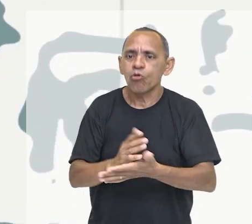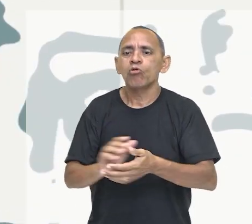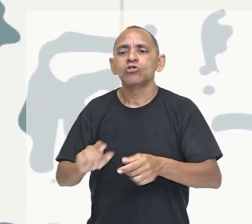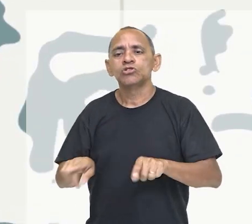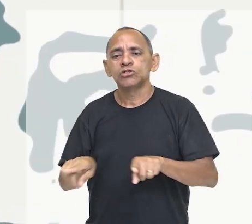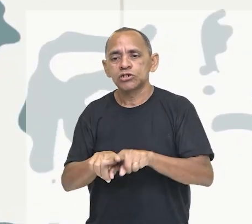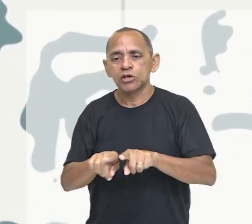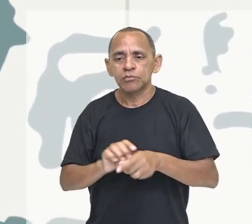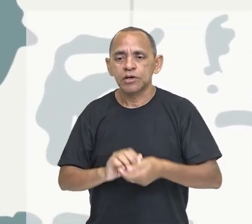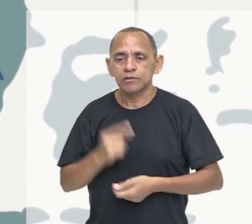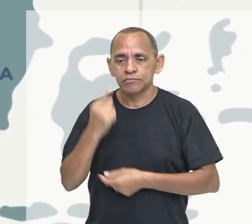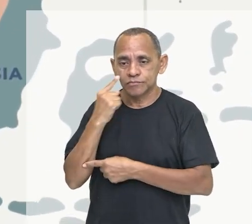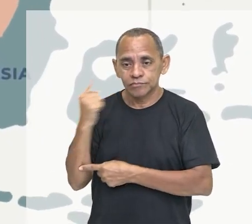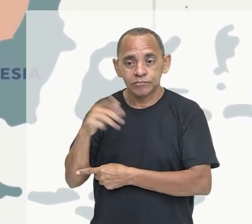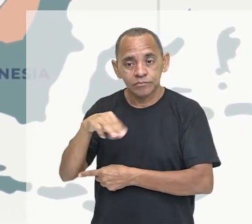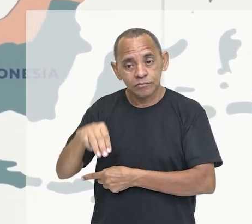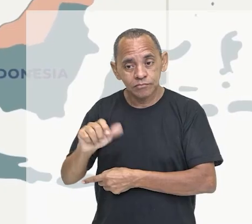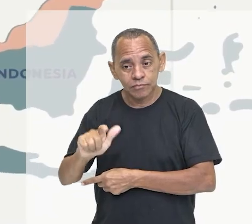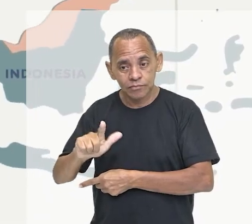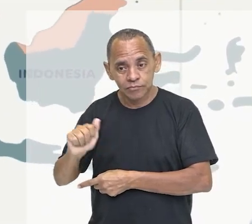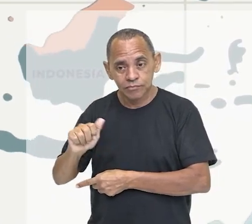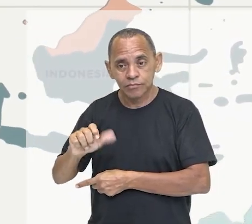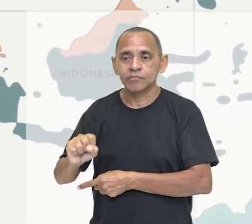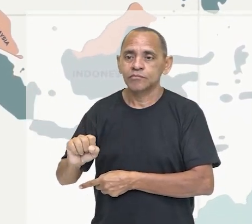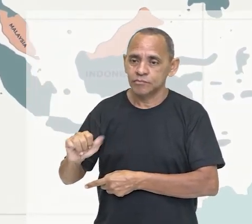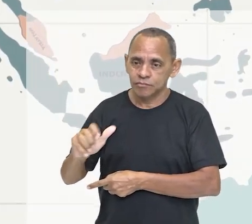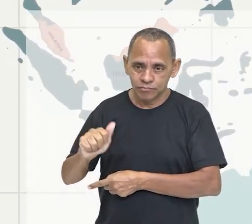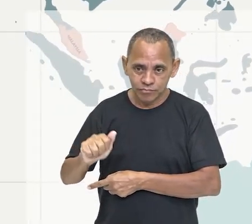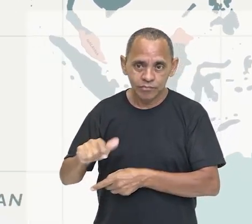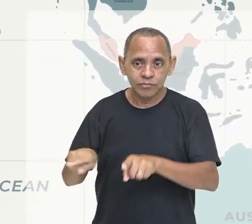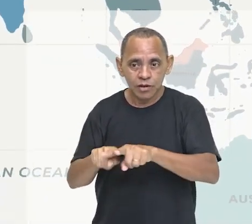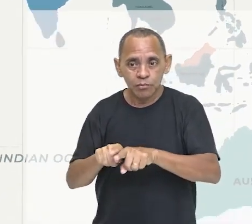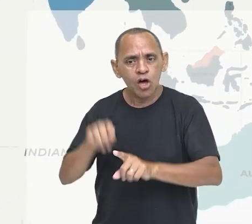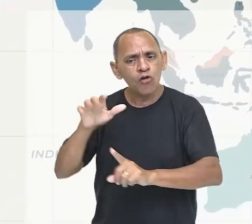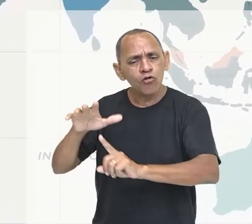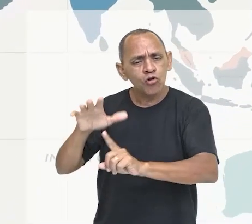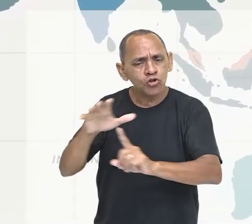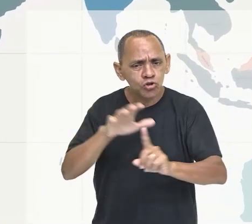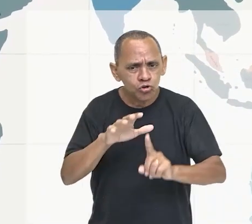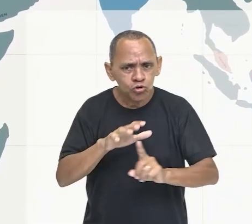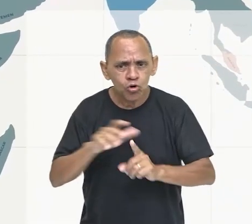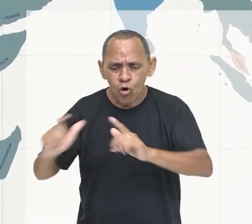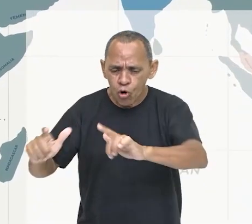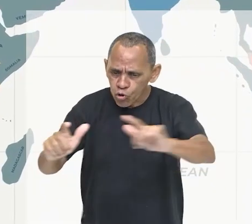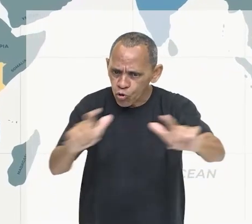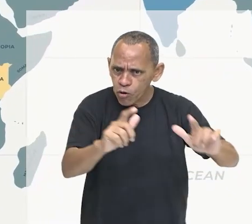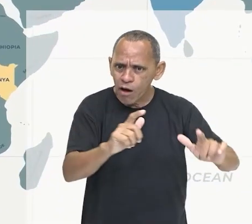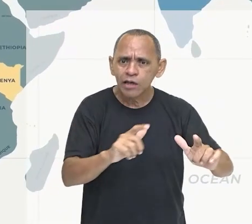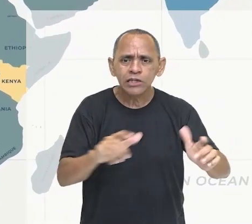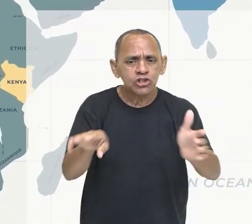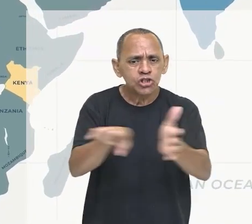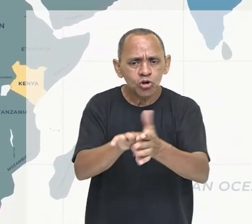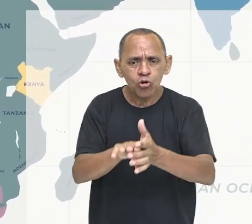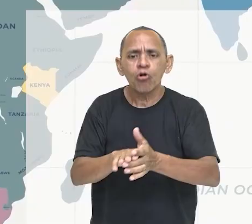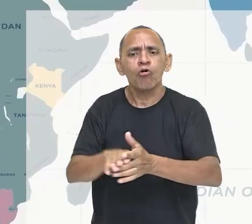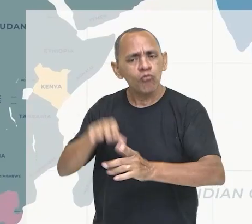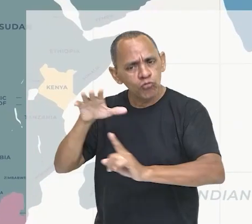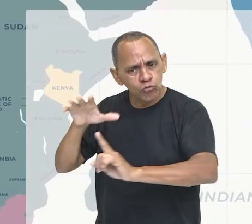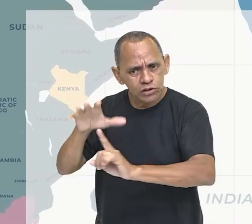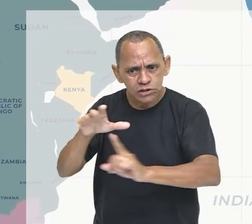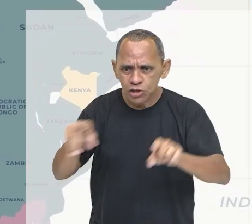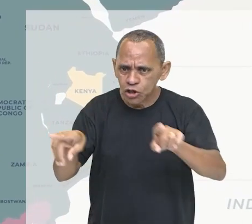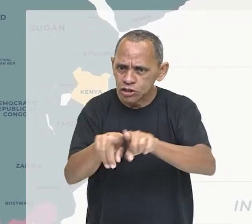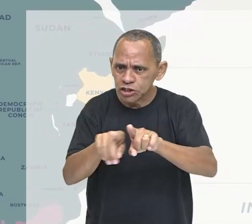Malásia, na Malásia também chegou e foi influenciando. À medida que foi chegando nesses locais, ela foi influenciando também